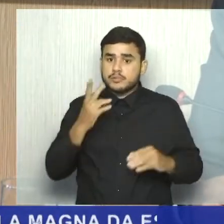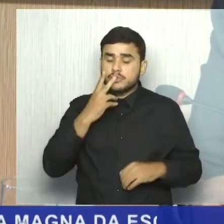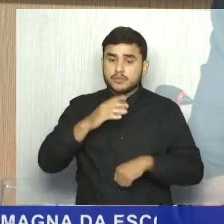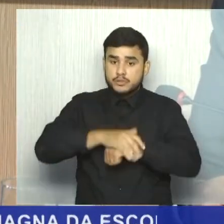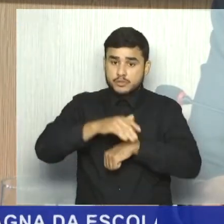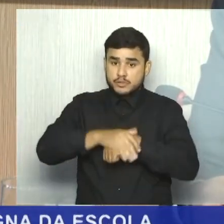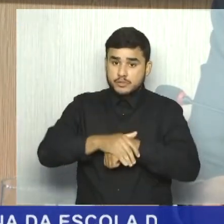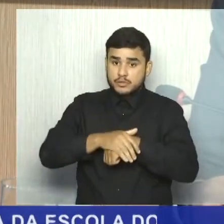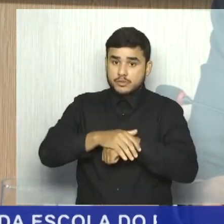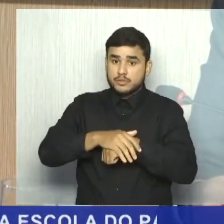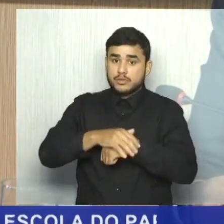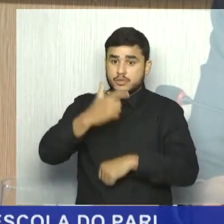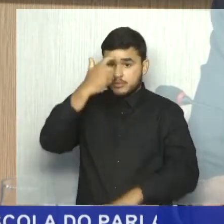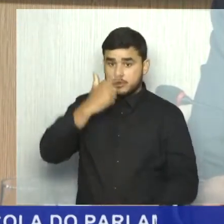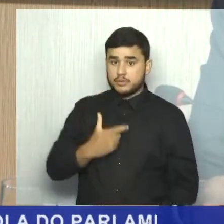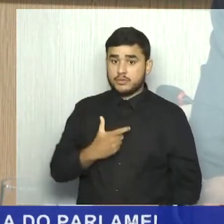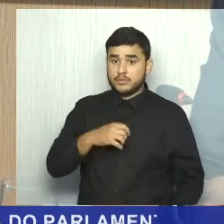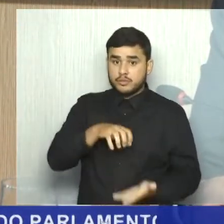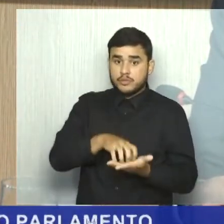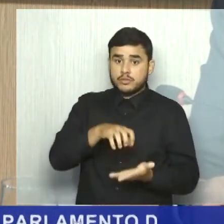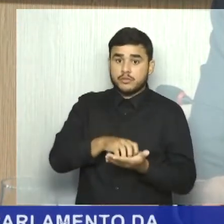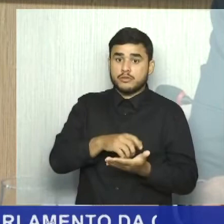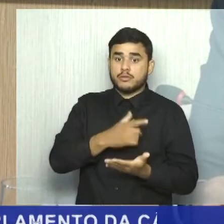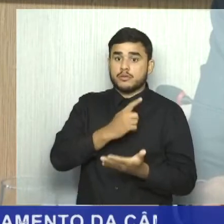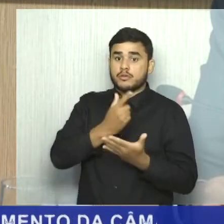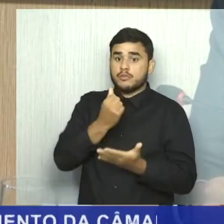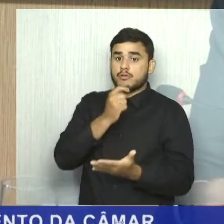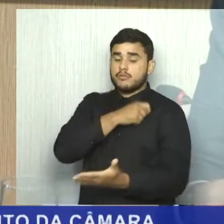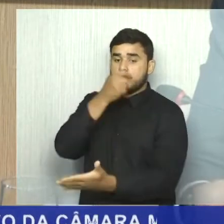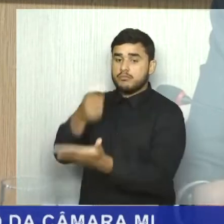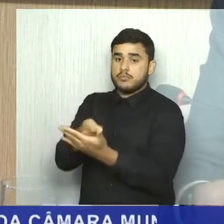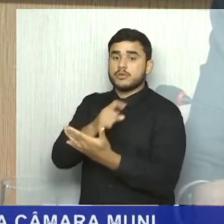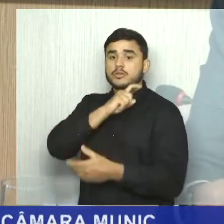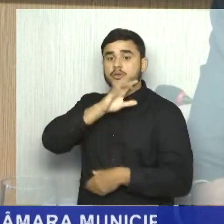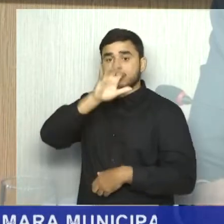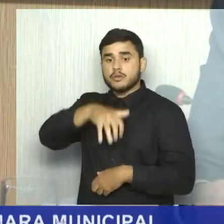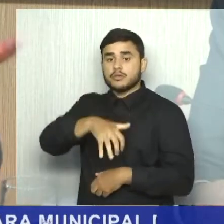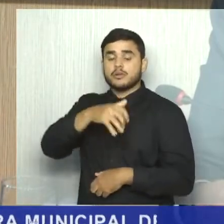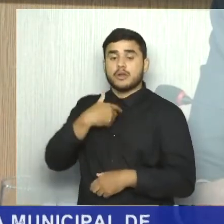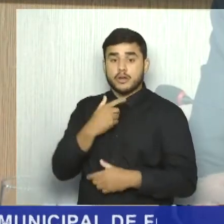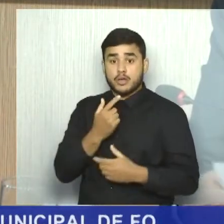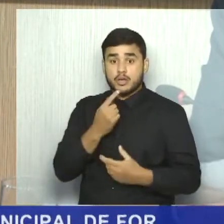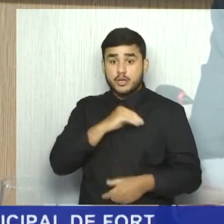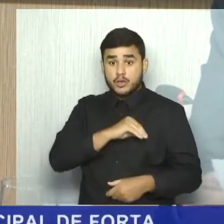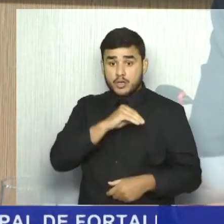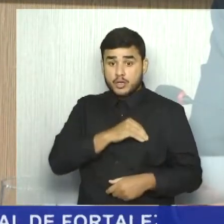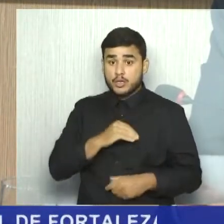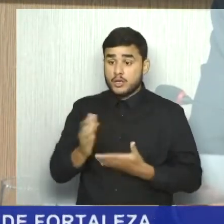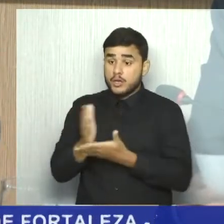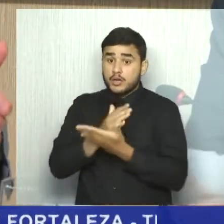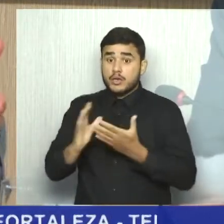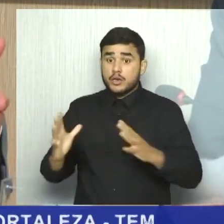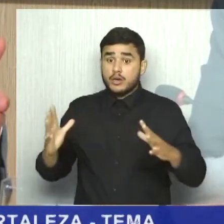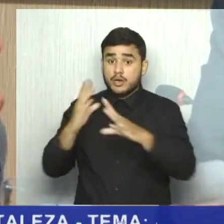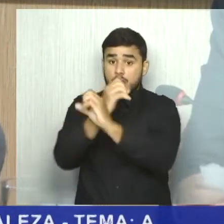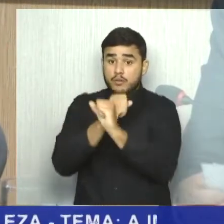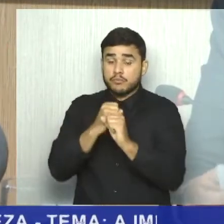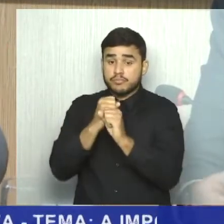recebe, considera o salário renda, paga imposto de renda. O lucro e dividendo distribuído pela empresa na pessoa física é